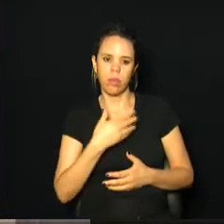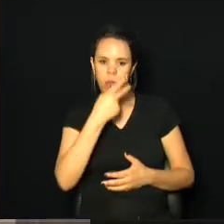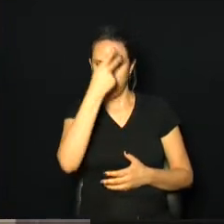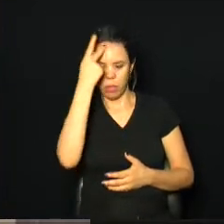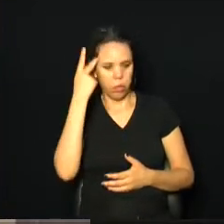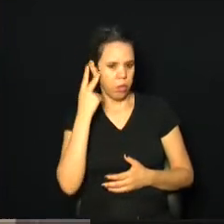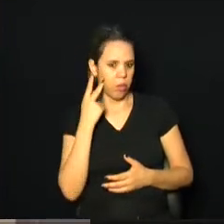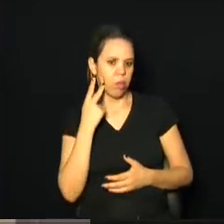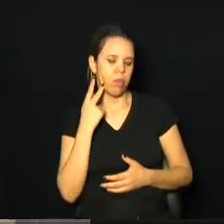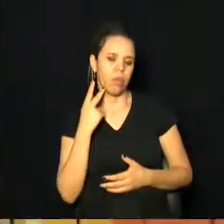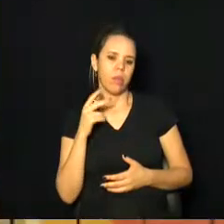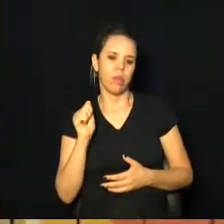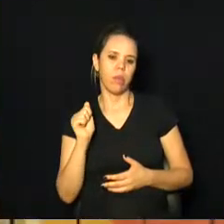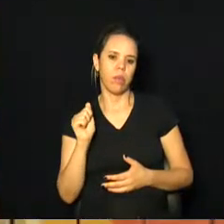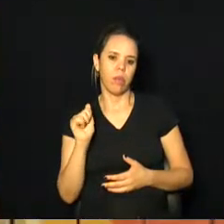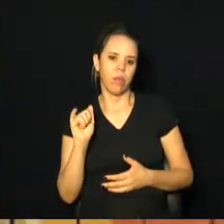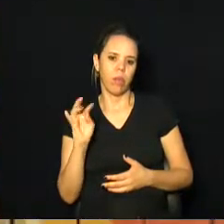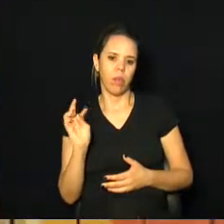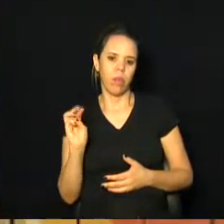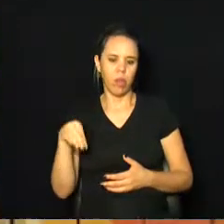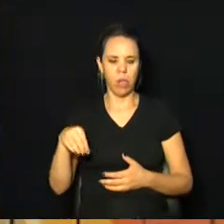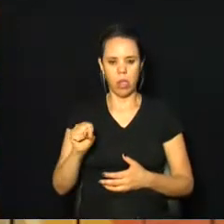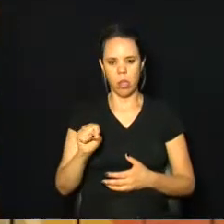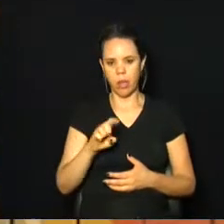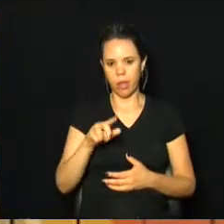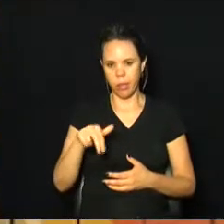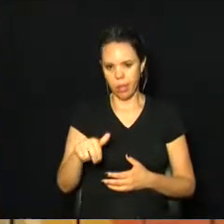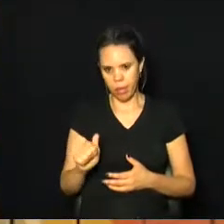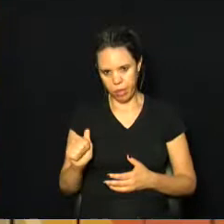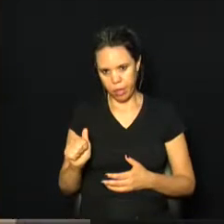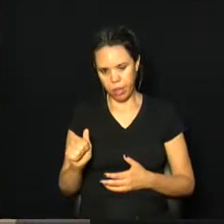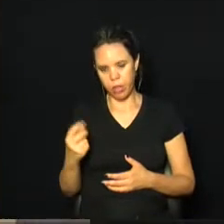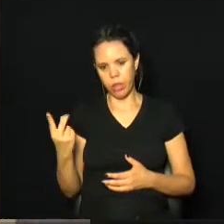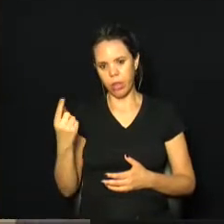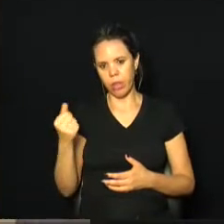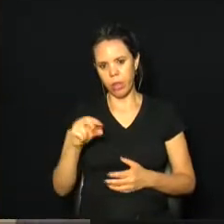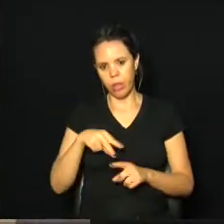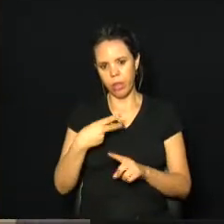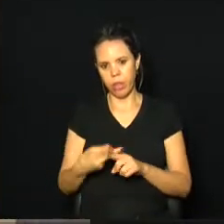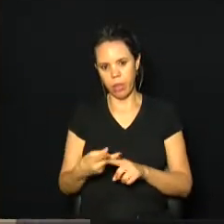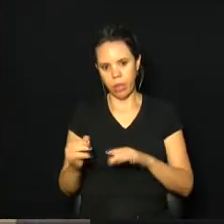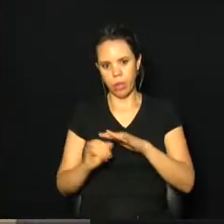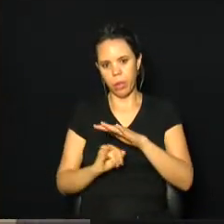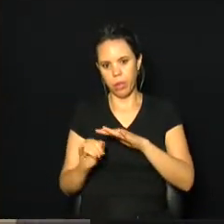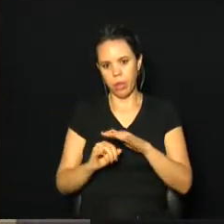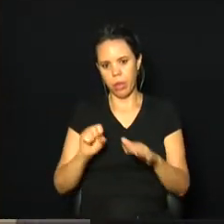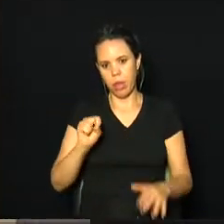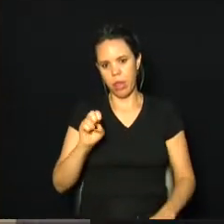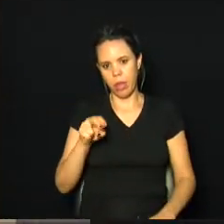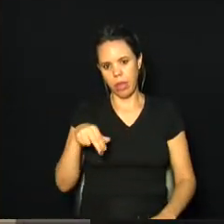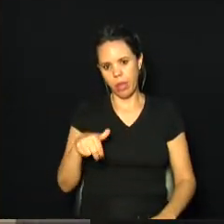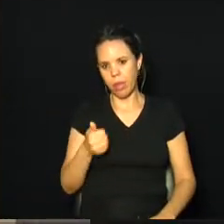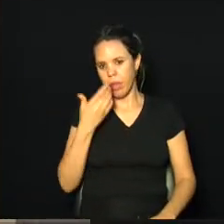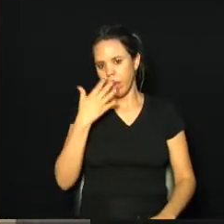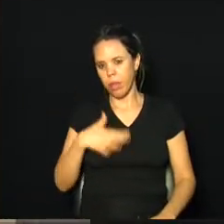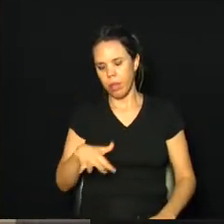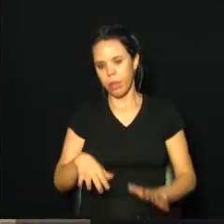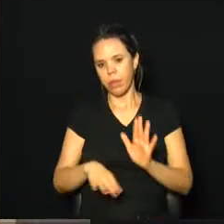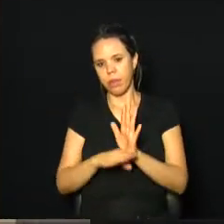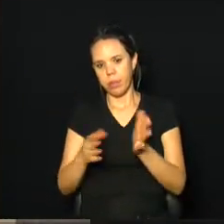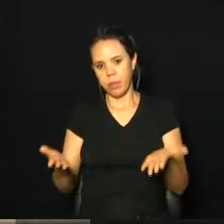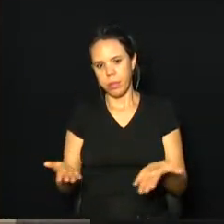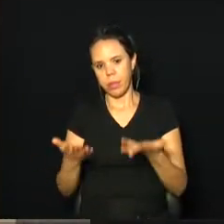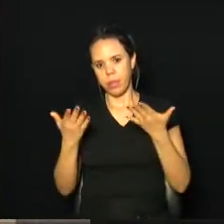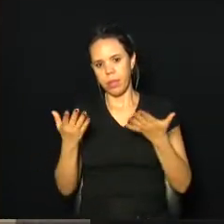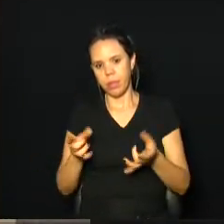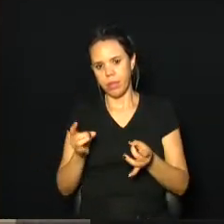Instituto Ayrton Senna, eu reverti os valores tudo para o Instituto Ayrton Senna, para a criançada aí na questão